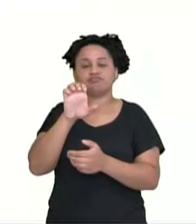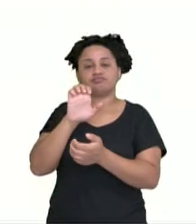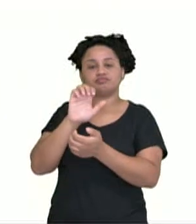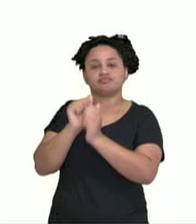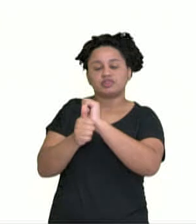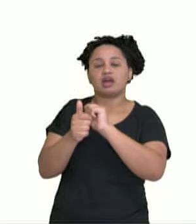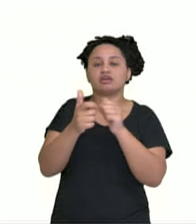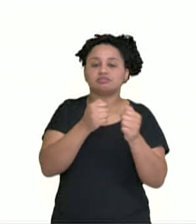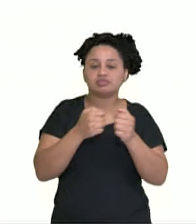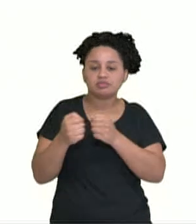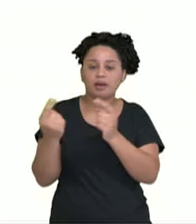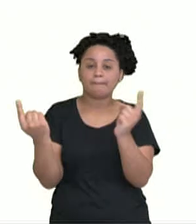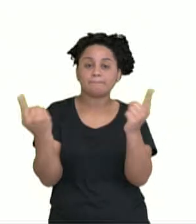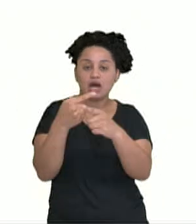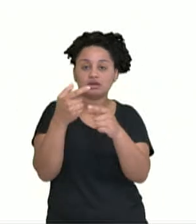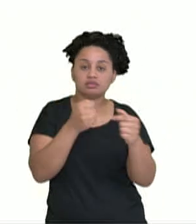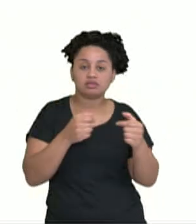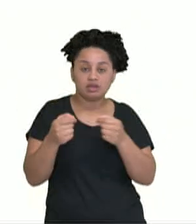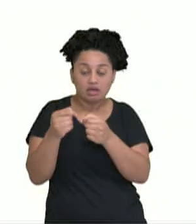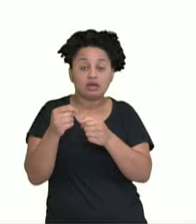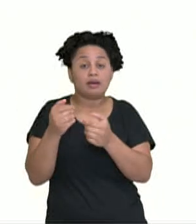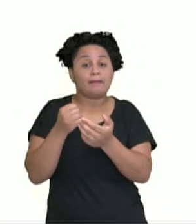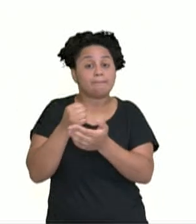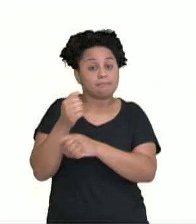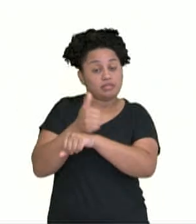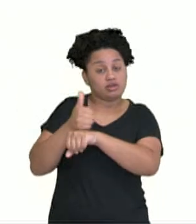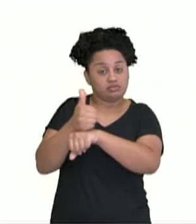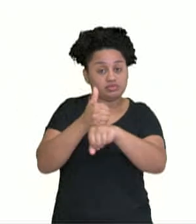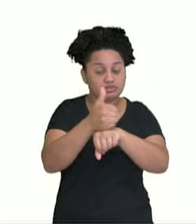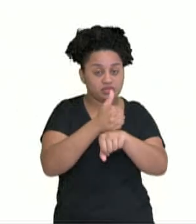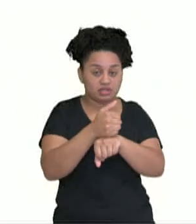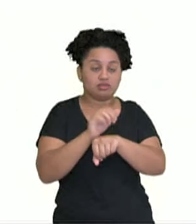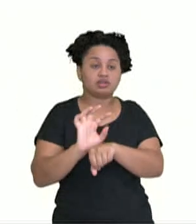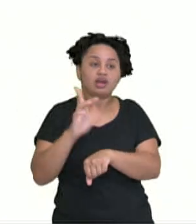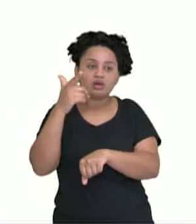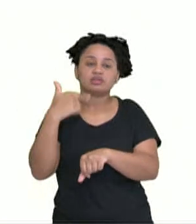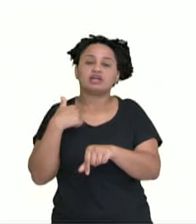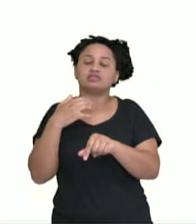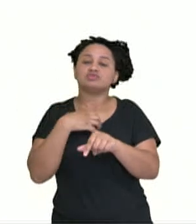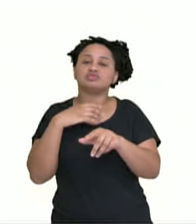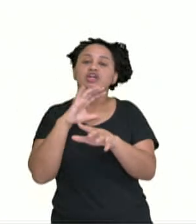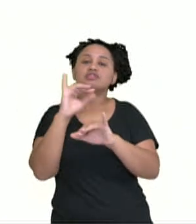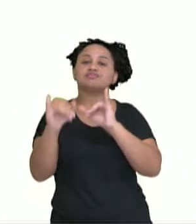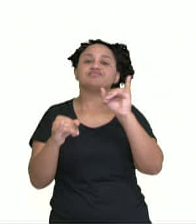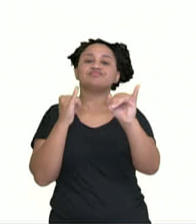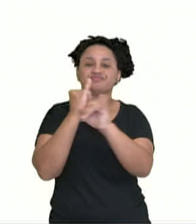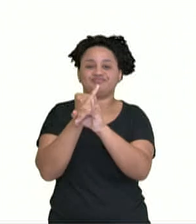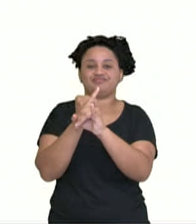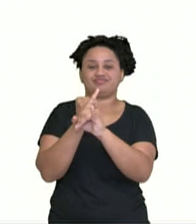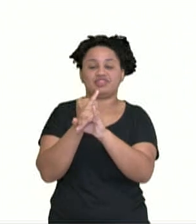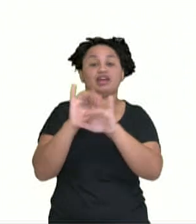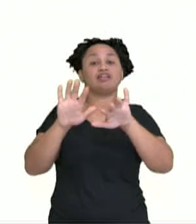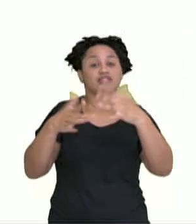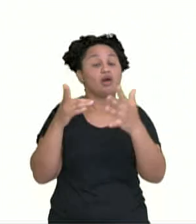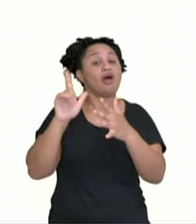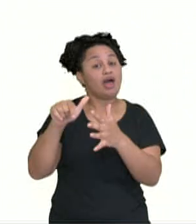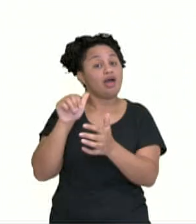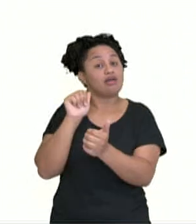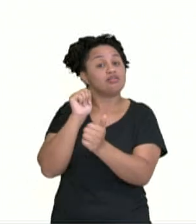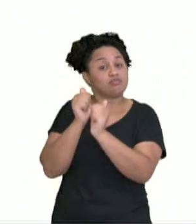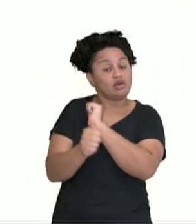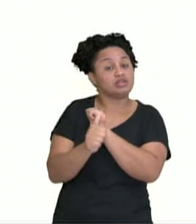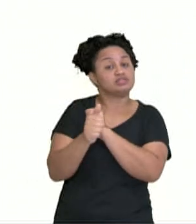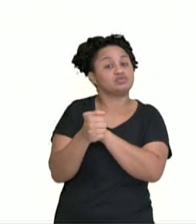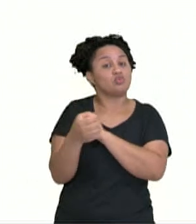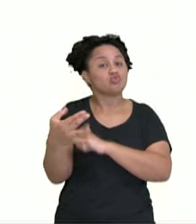jogos eletrônicos de nível profissional que ocorrem em uma plataforma digital. Portanto, são esportes, um novo